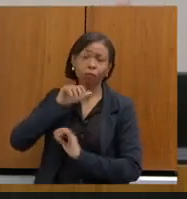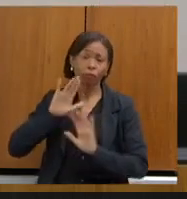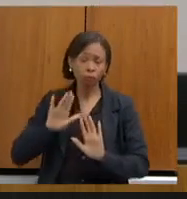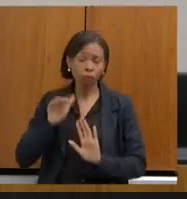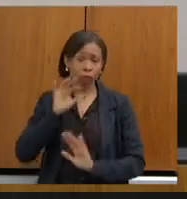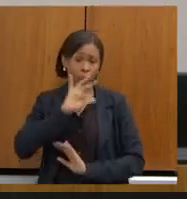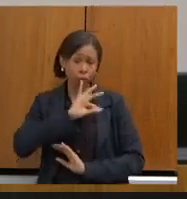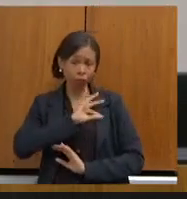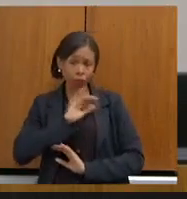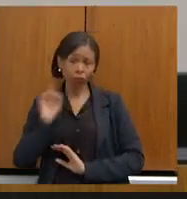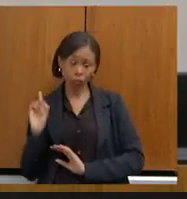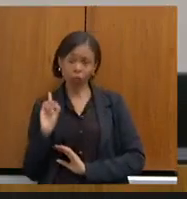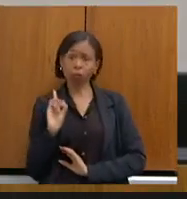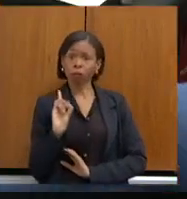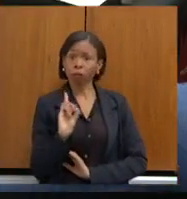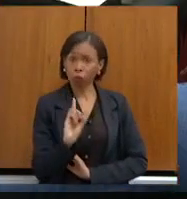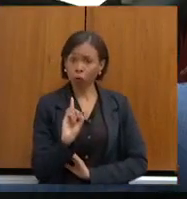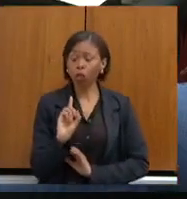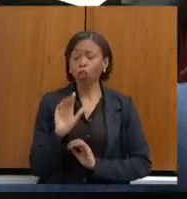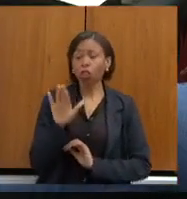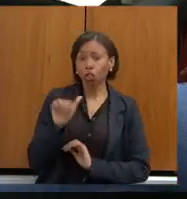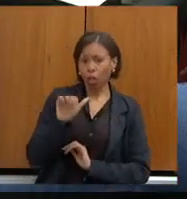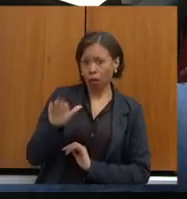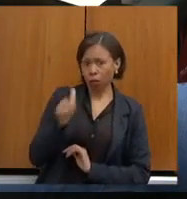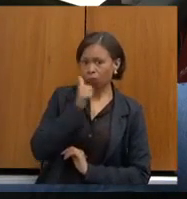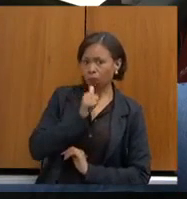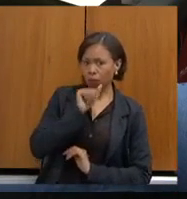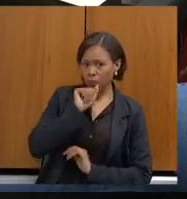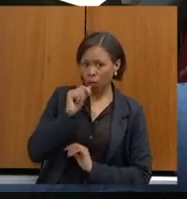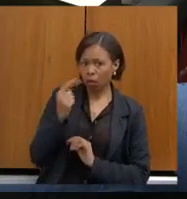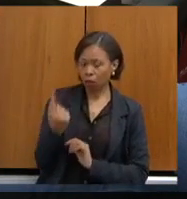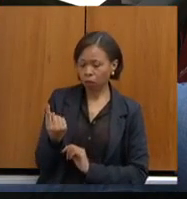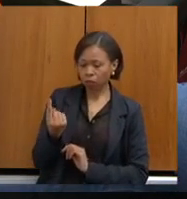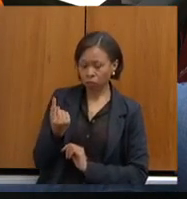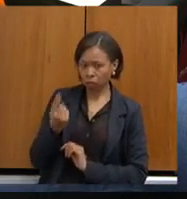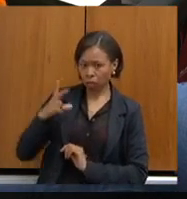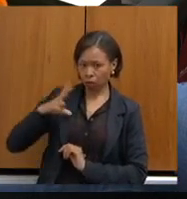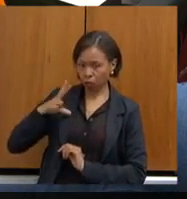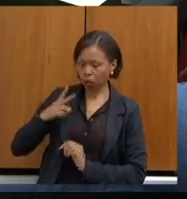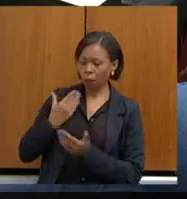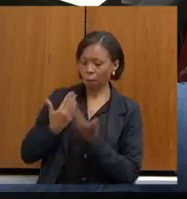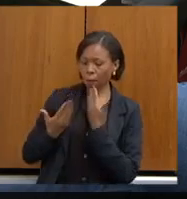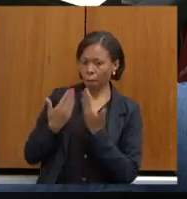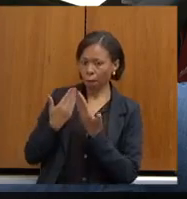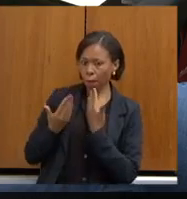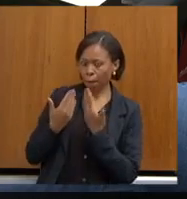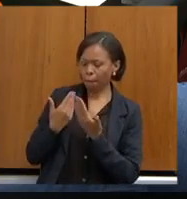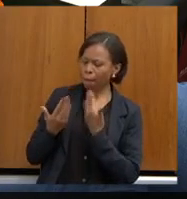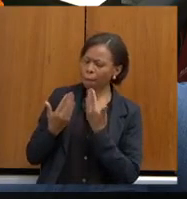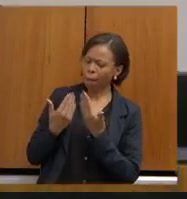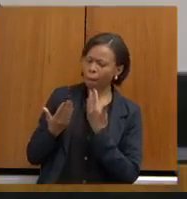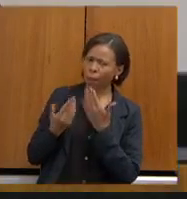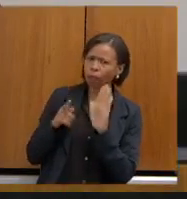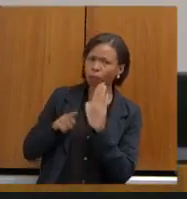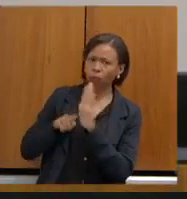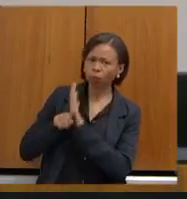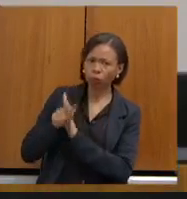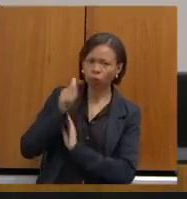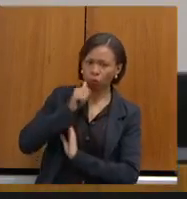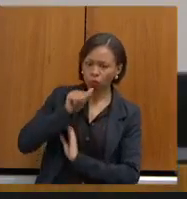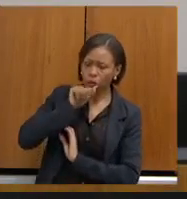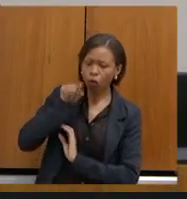Lei Maria da Penha chamou a mãe para outra sala conversou com a mãe e perguntou se ela poderia